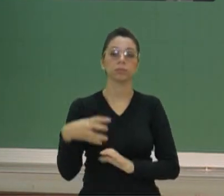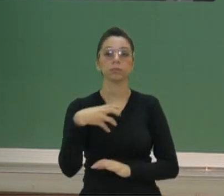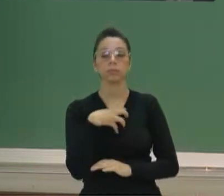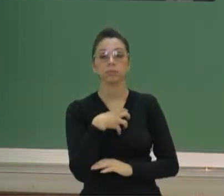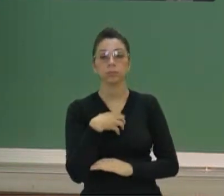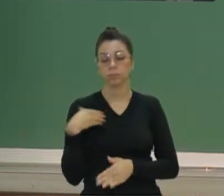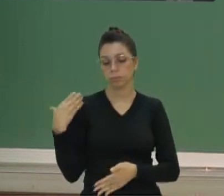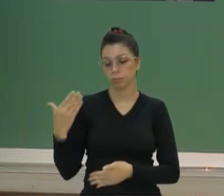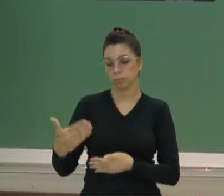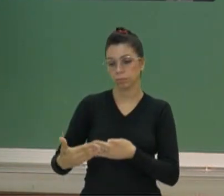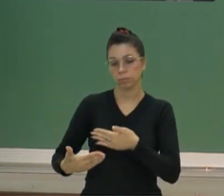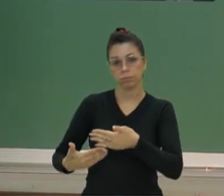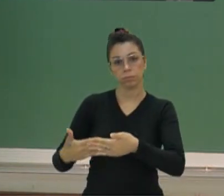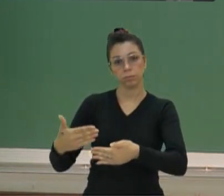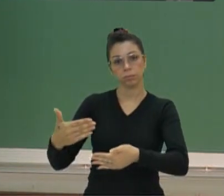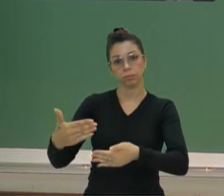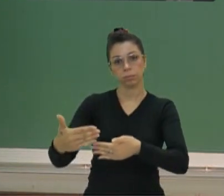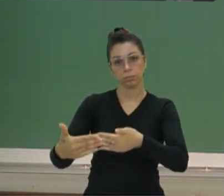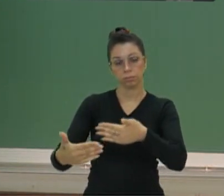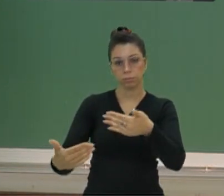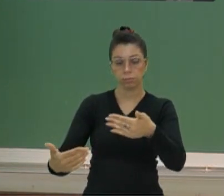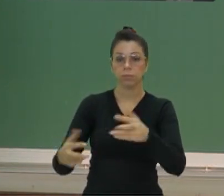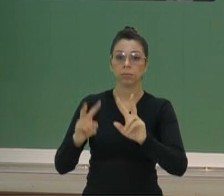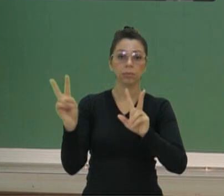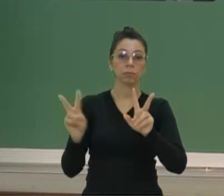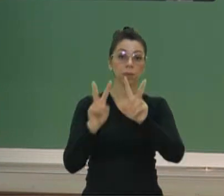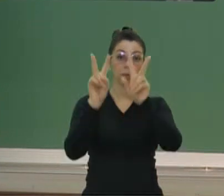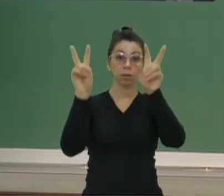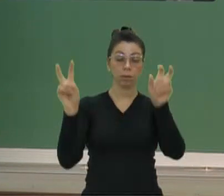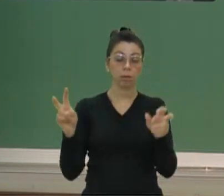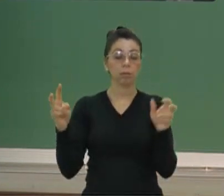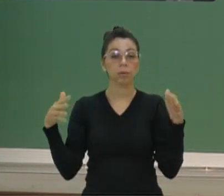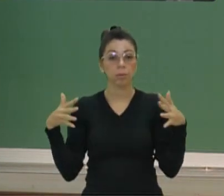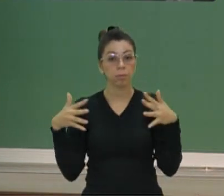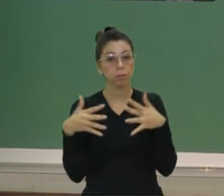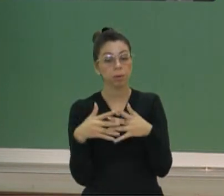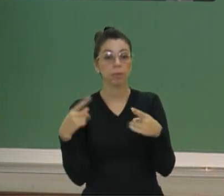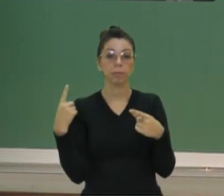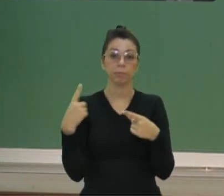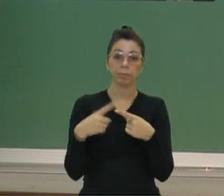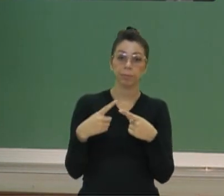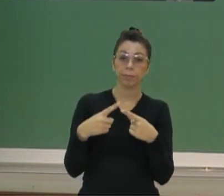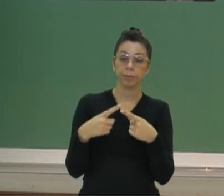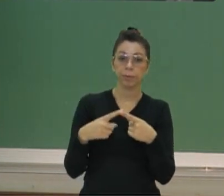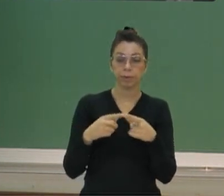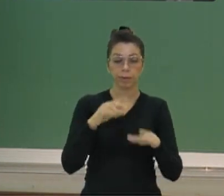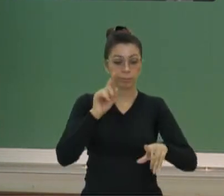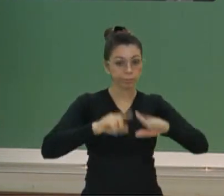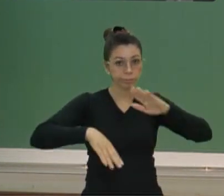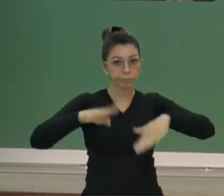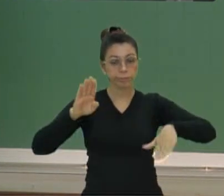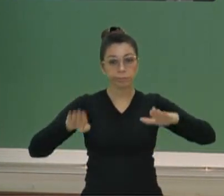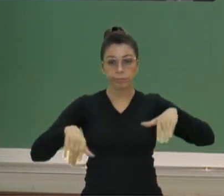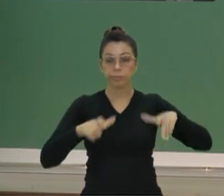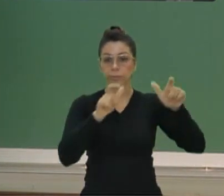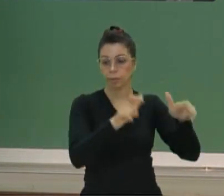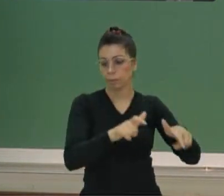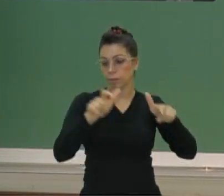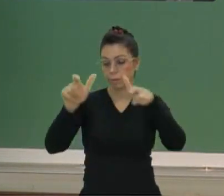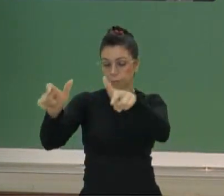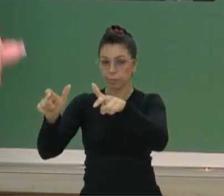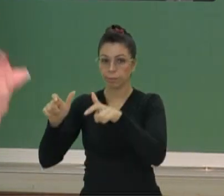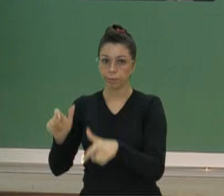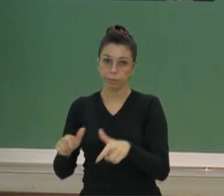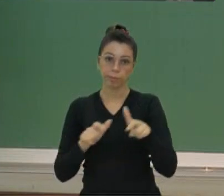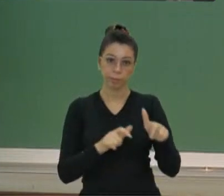do desenvolvimento, que nós falamos ser um tema extremamente complicado, porque depende de um lugar para outro e do potencial que cada